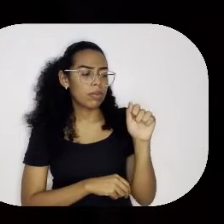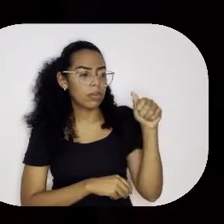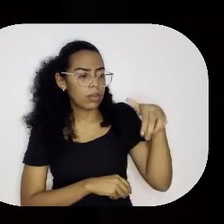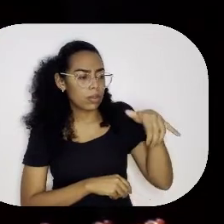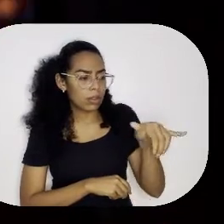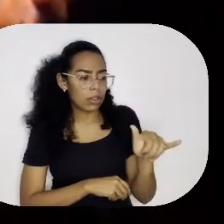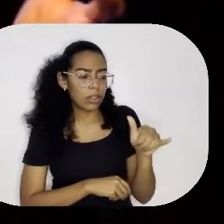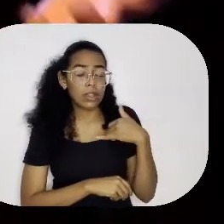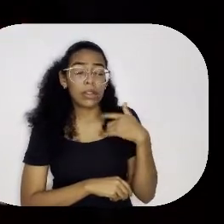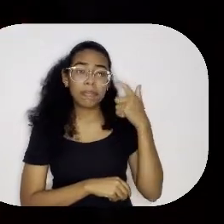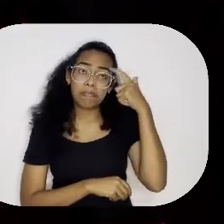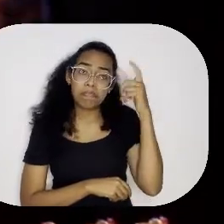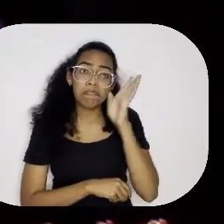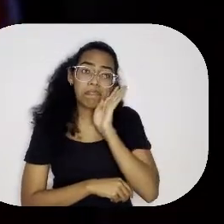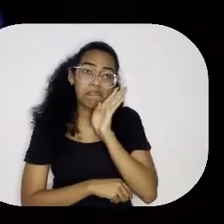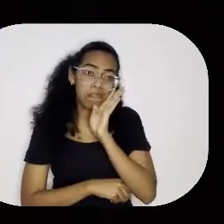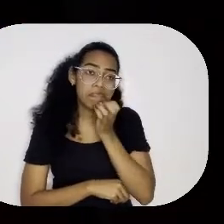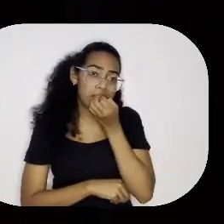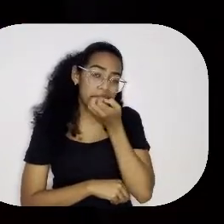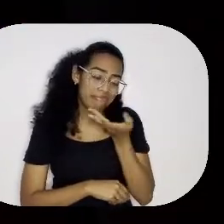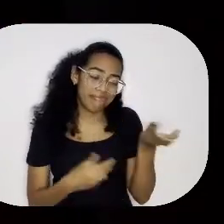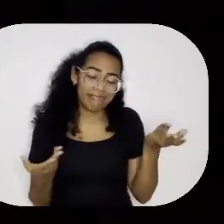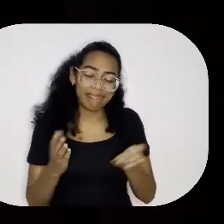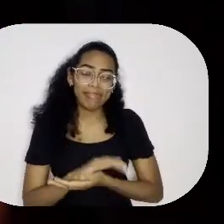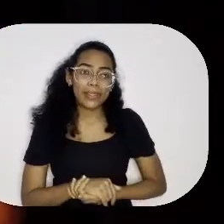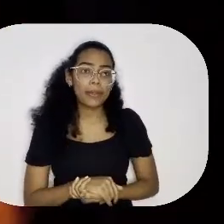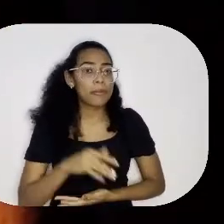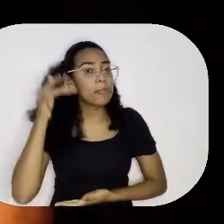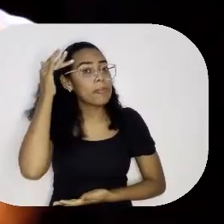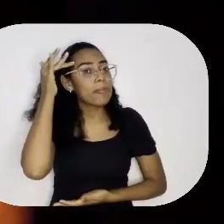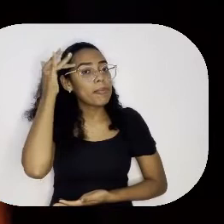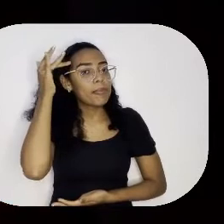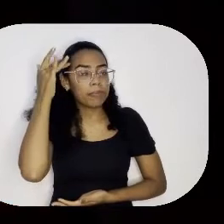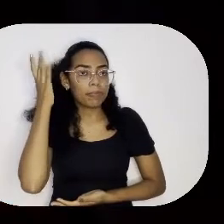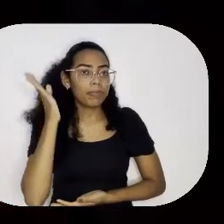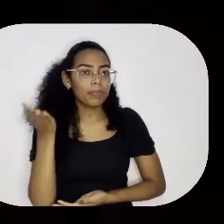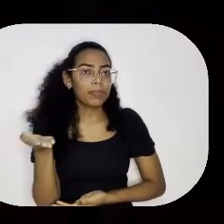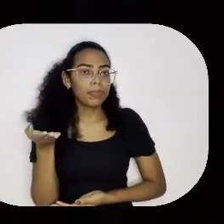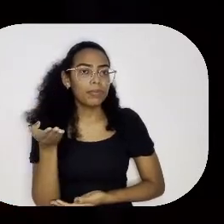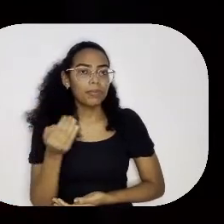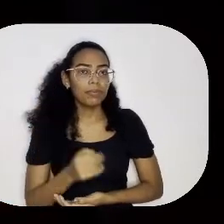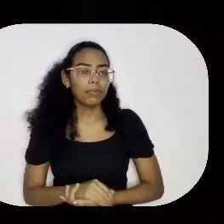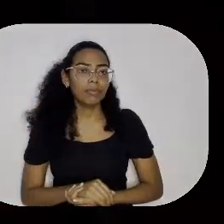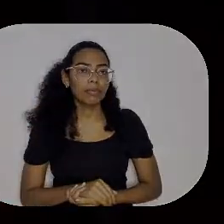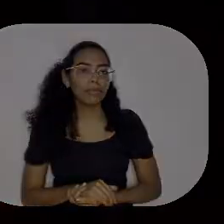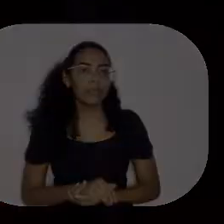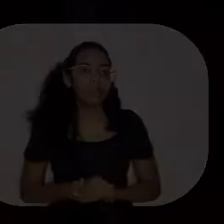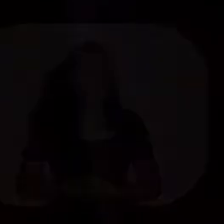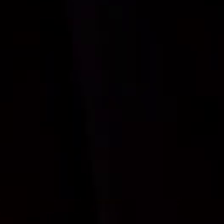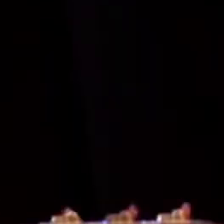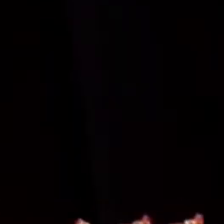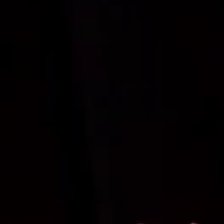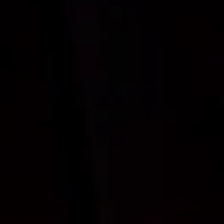letras do Bob Dylan, que ele fala e o objeto fala e tal. Aí eu achei interessante, achei que ficava meio, né, chique. Então, a letra é Bob Dylan de